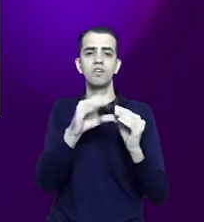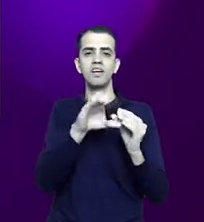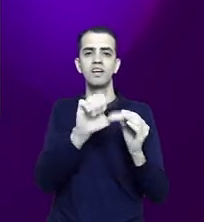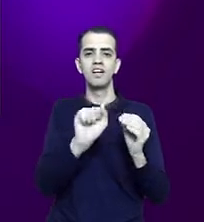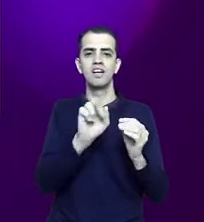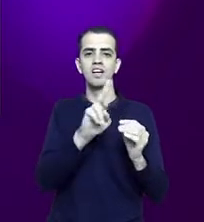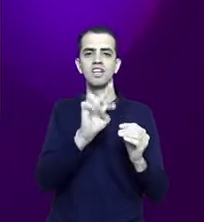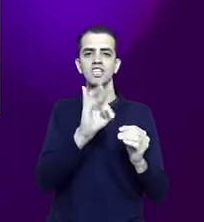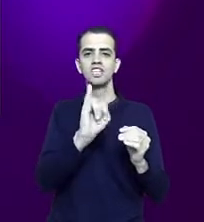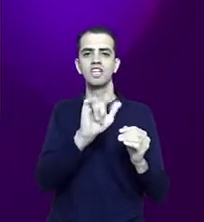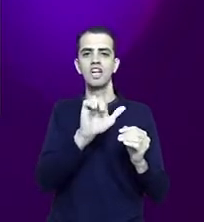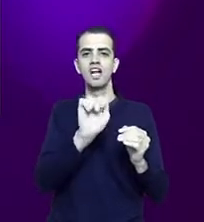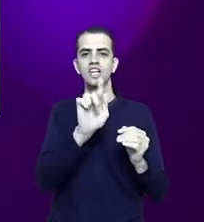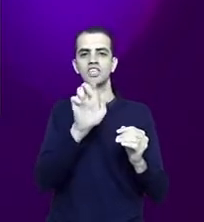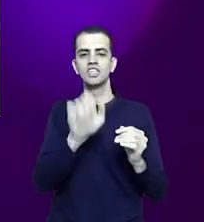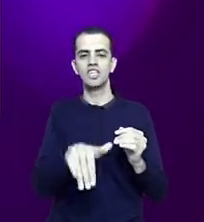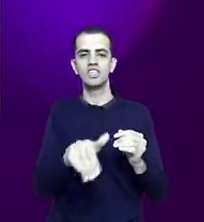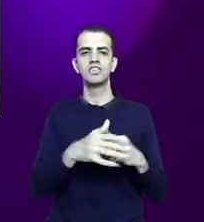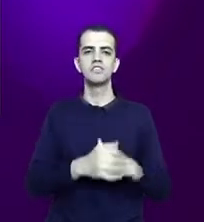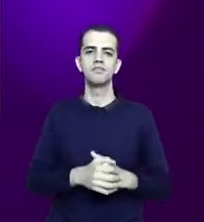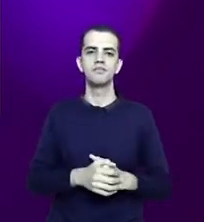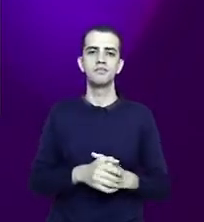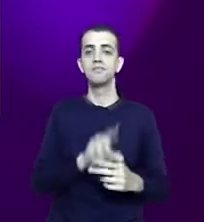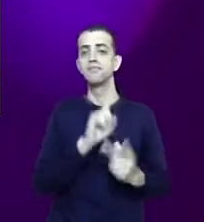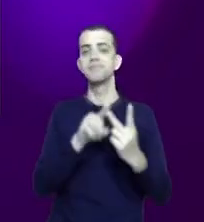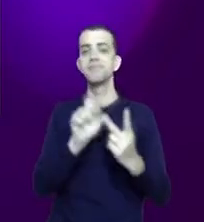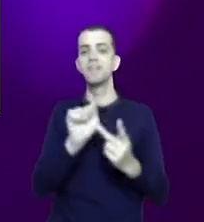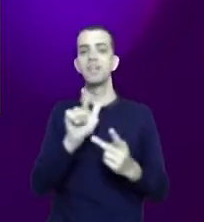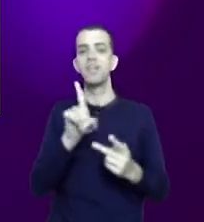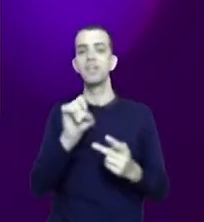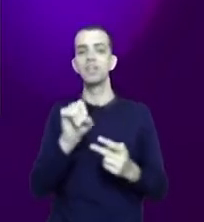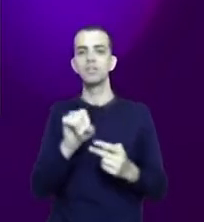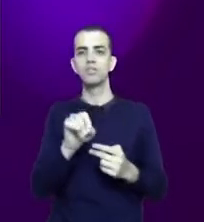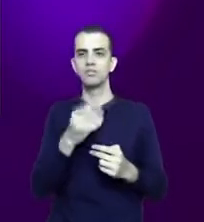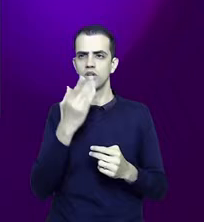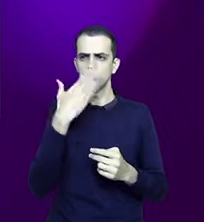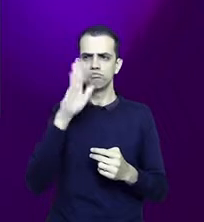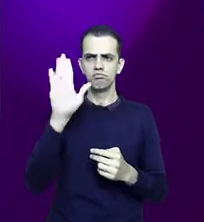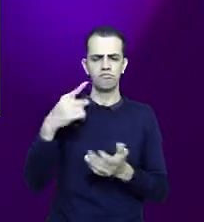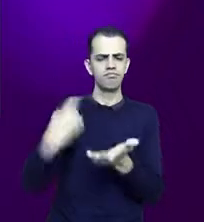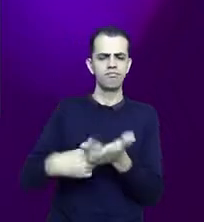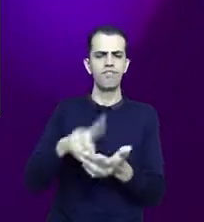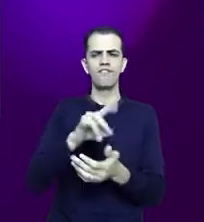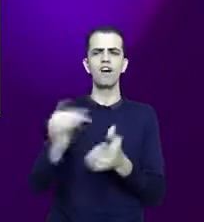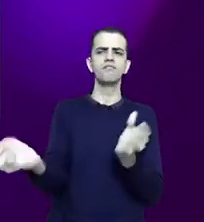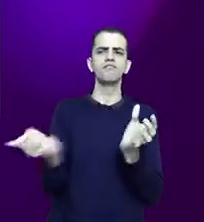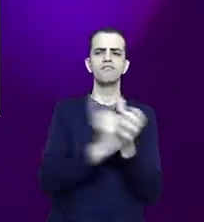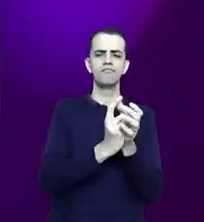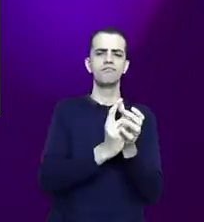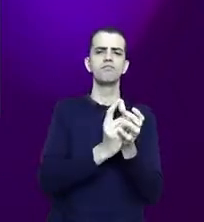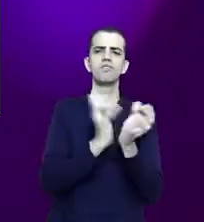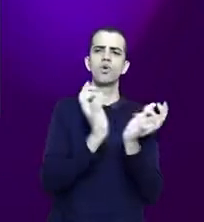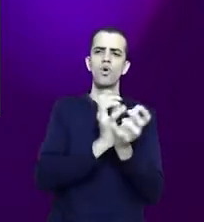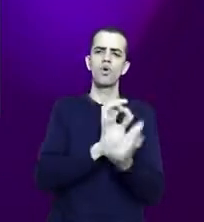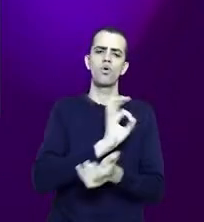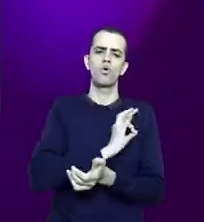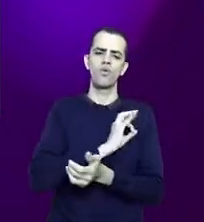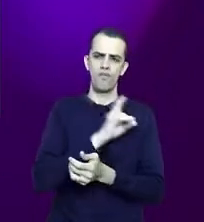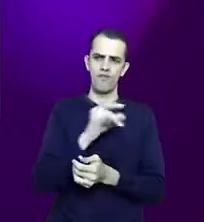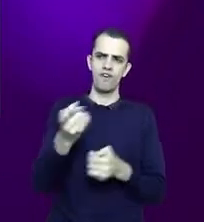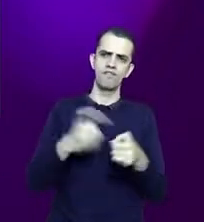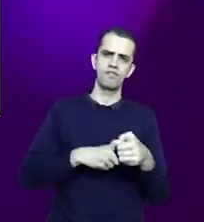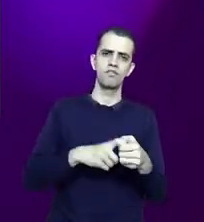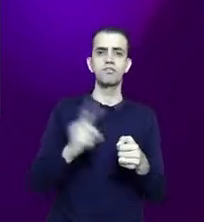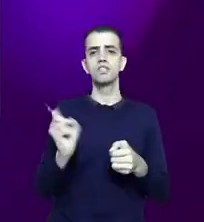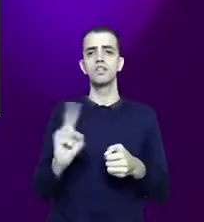exato. Doutor Aldo, o que o senhor acha? Pode prometer para ele que ele vai voltar para trabalhar na operacional no choque ou